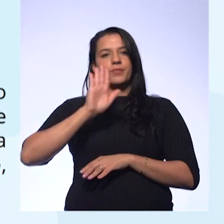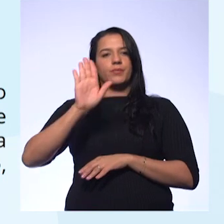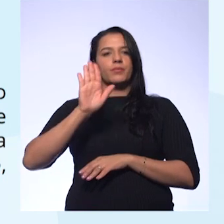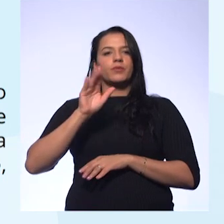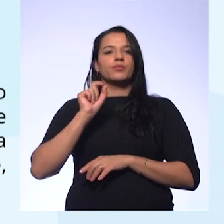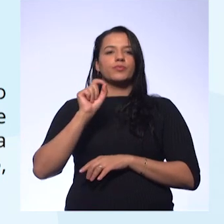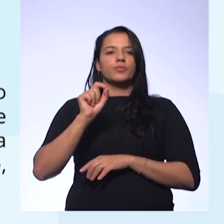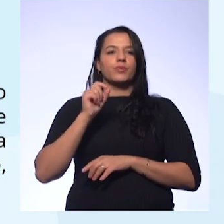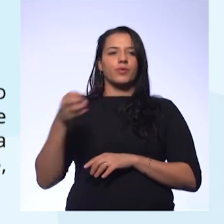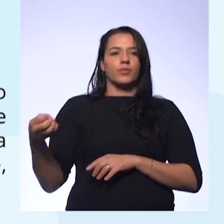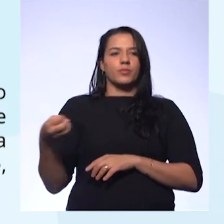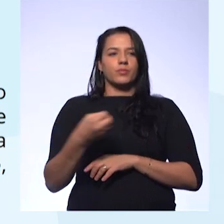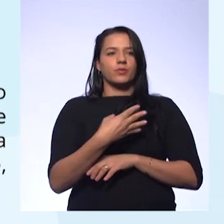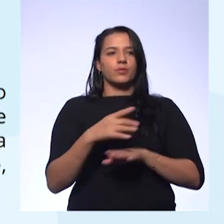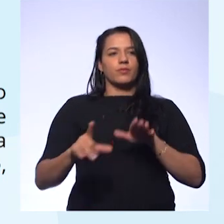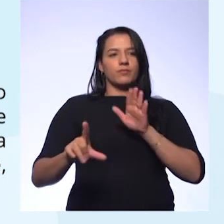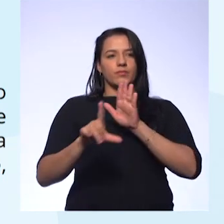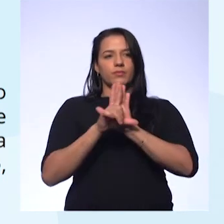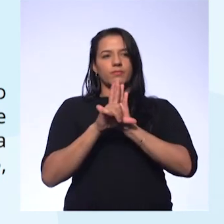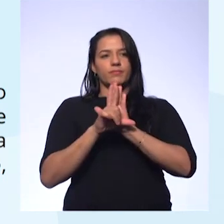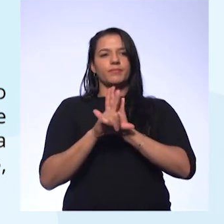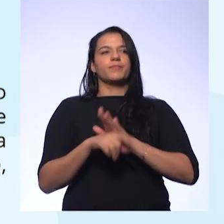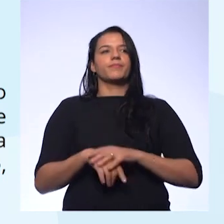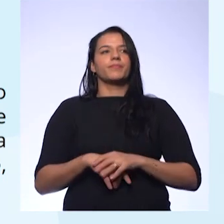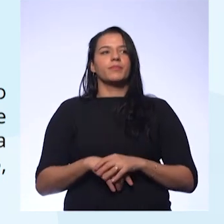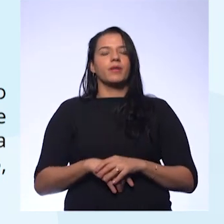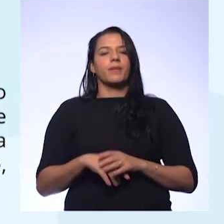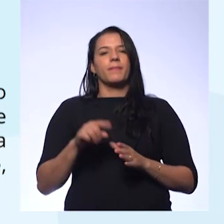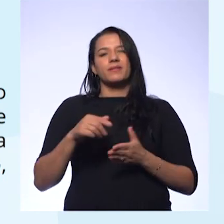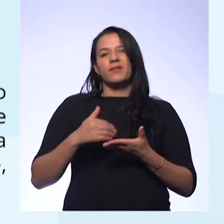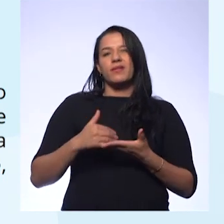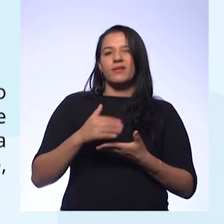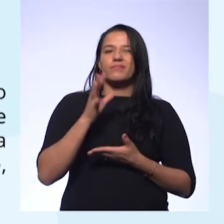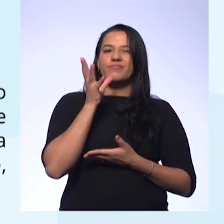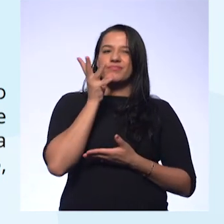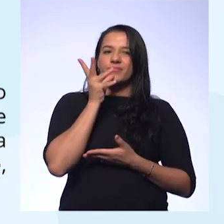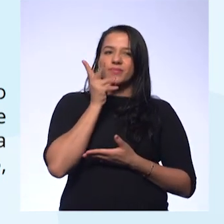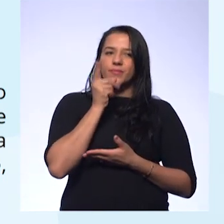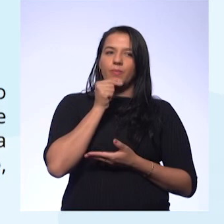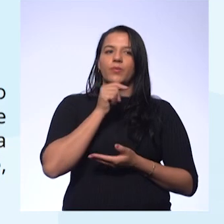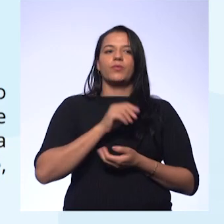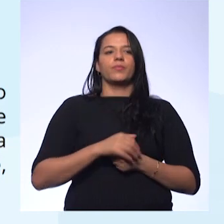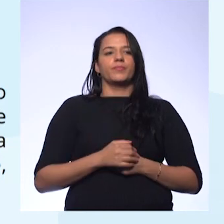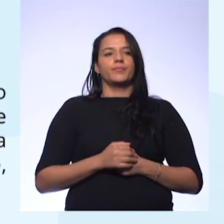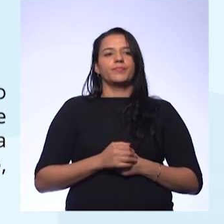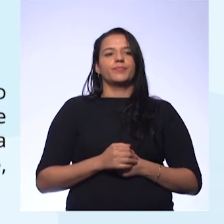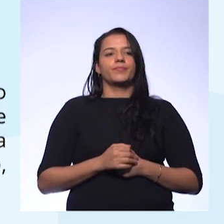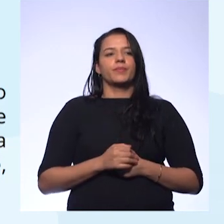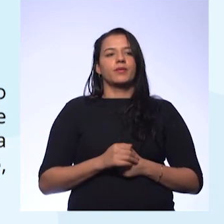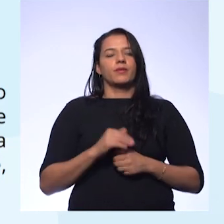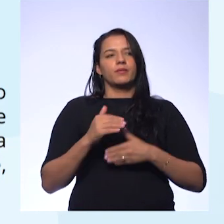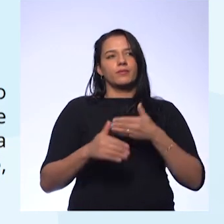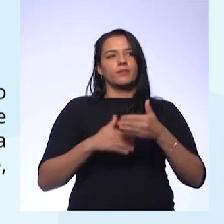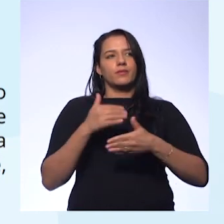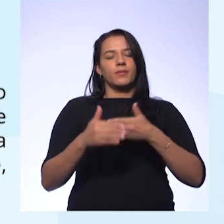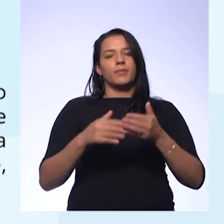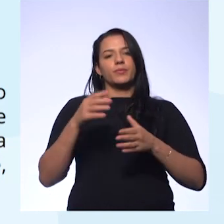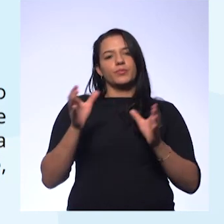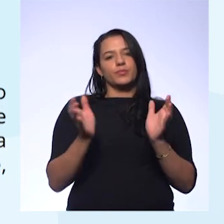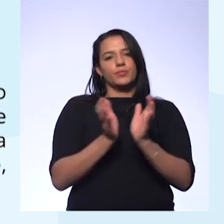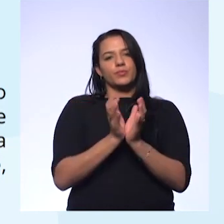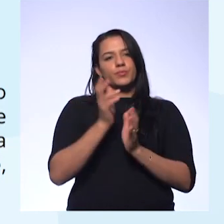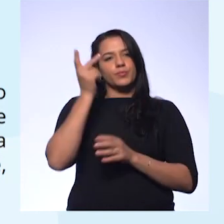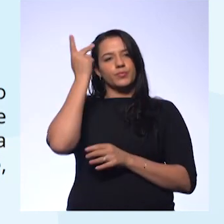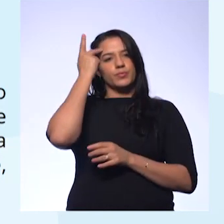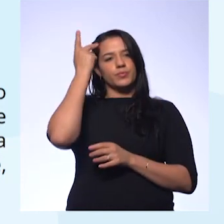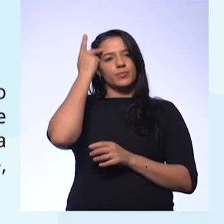nova Constituição. Mas essa nova Constituição começou a demorar para acontecer. E, claro, os paulistas, se a gente